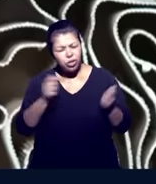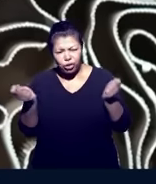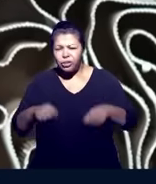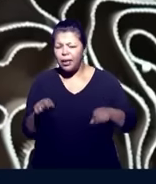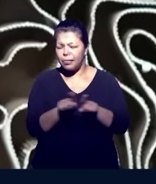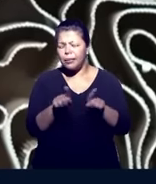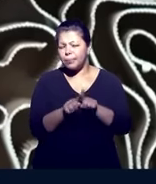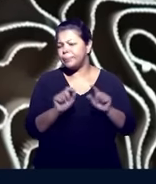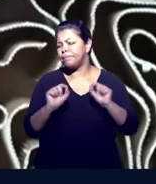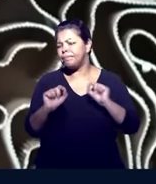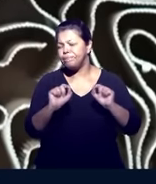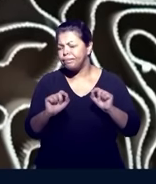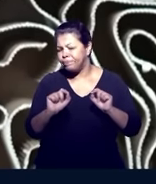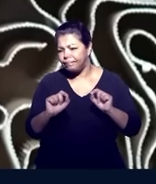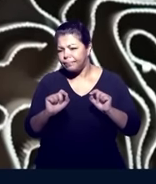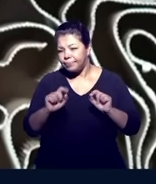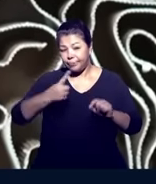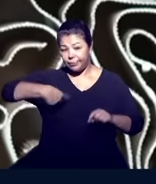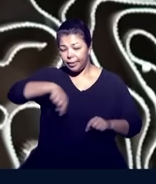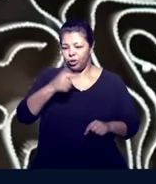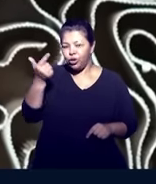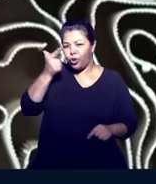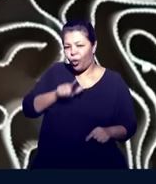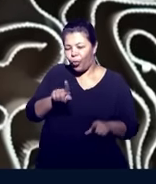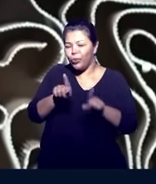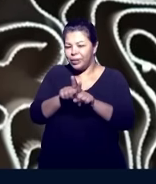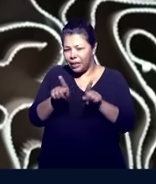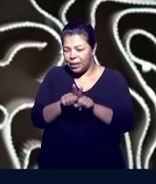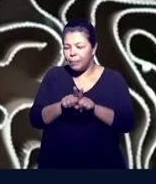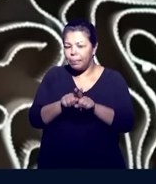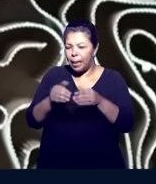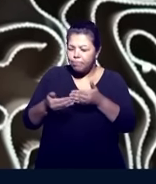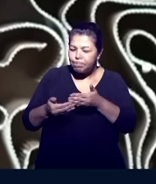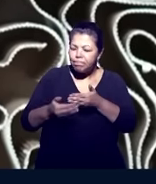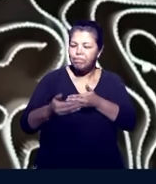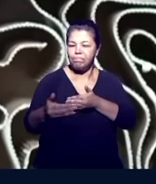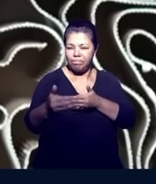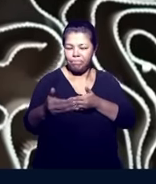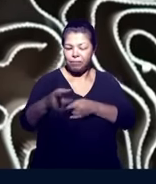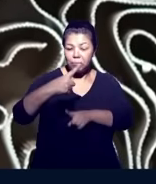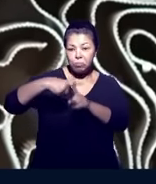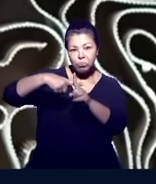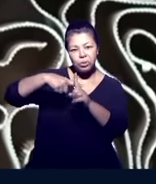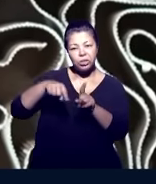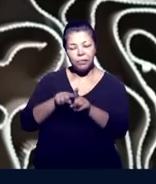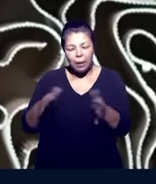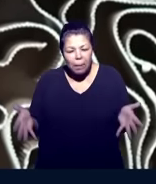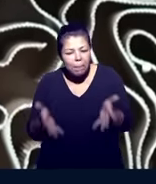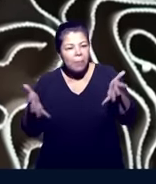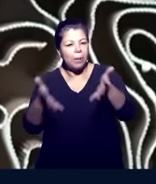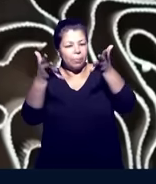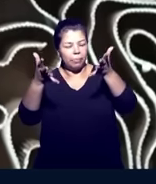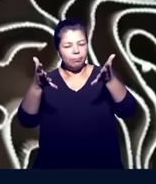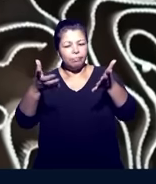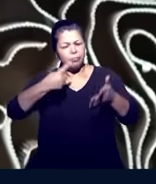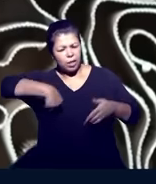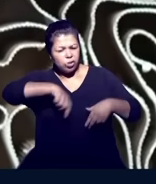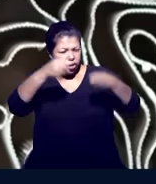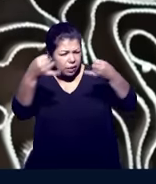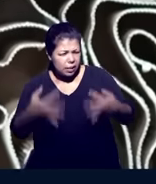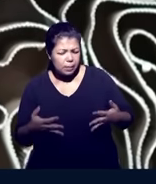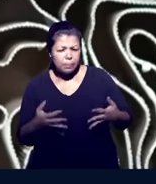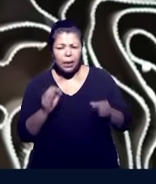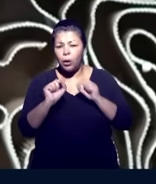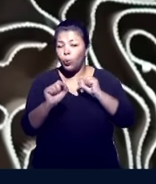eh um cenário mais de médio e longo prazo bastante positivo e eu quero quando a gente fala de produtividade eu quero